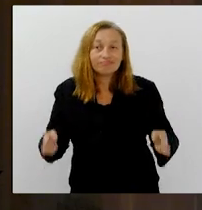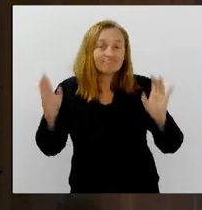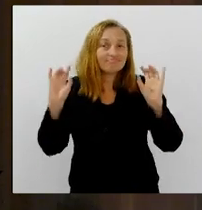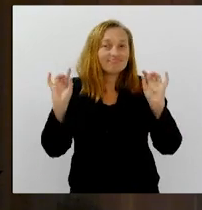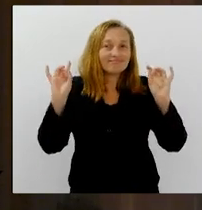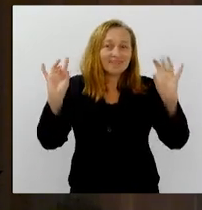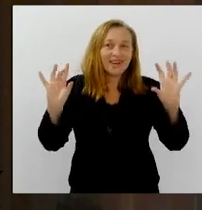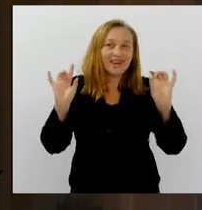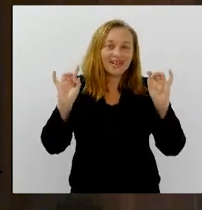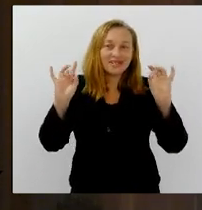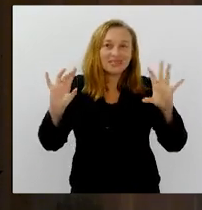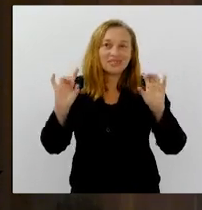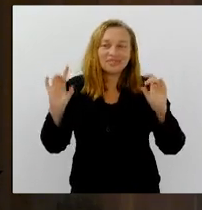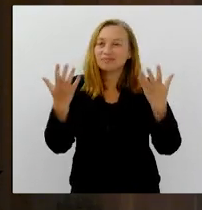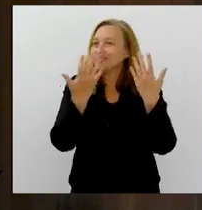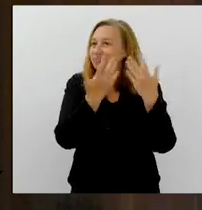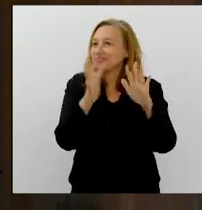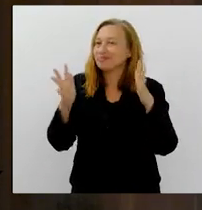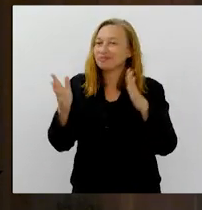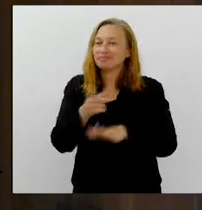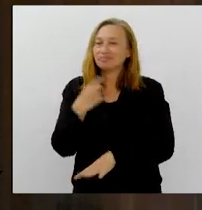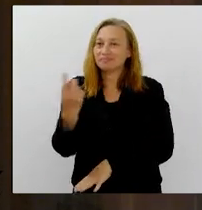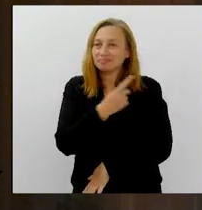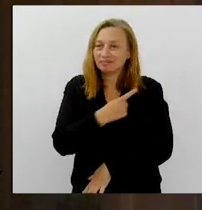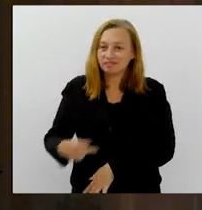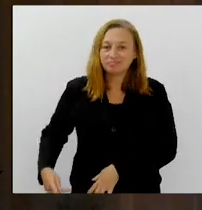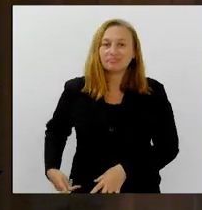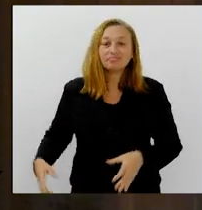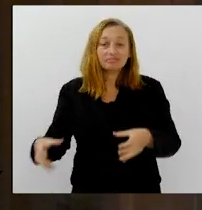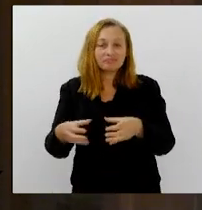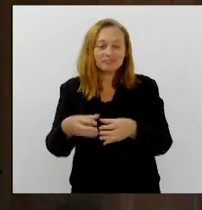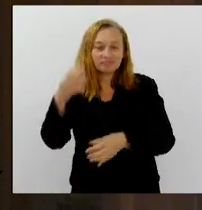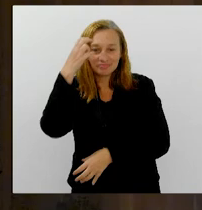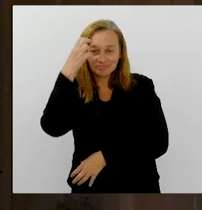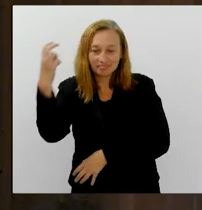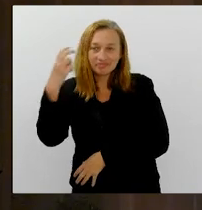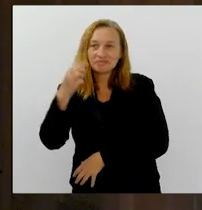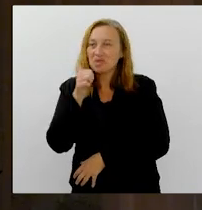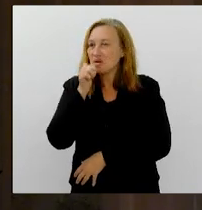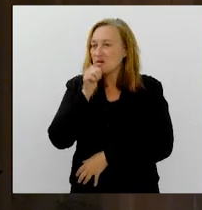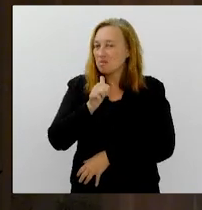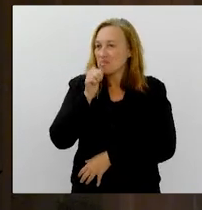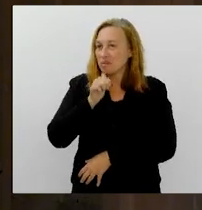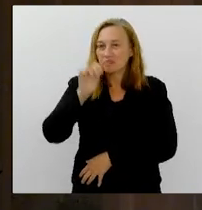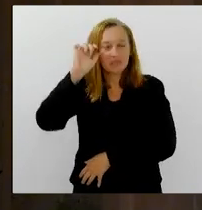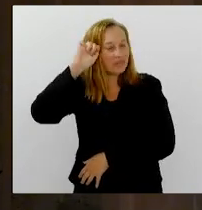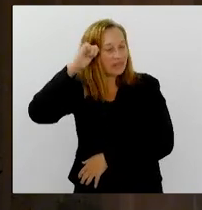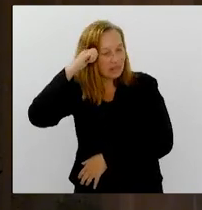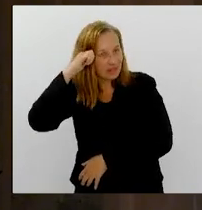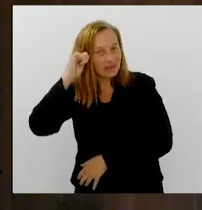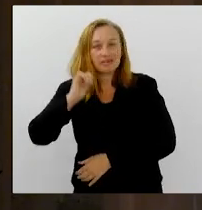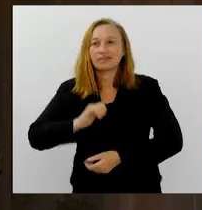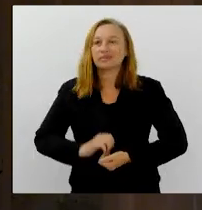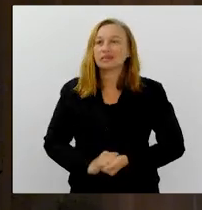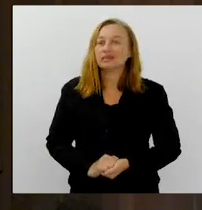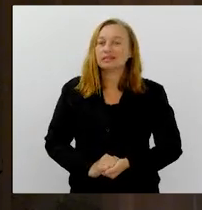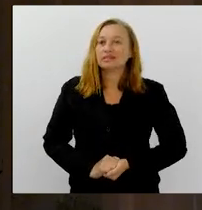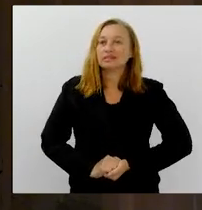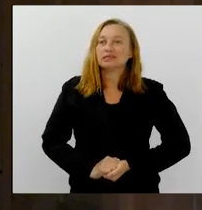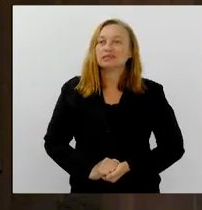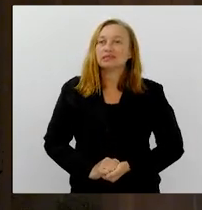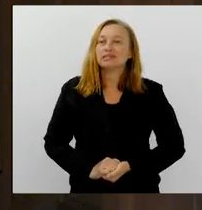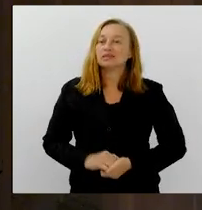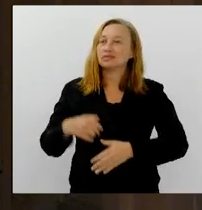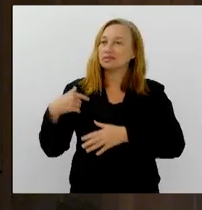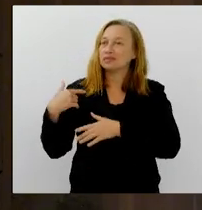especialmente saudando nossa presidenta da Comissão de Cultura, que é uma mulher negra, que tem uma trajetória